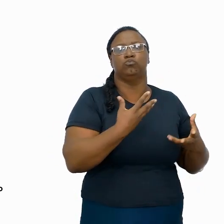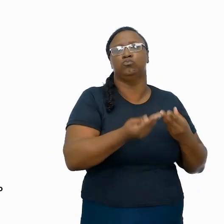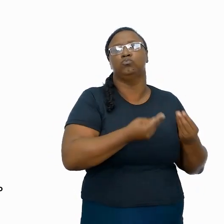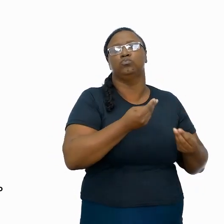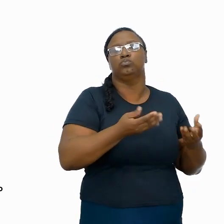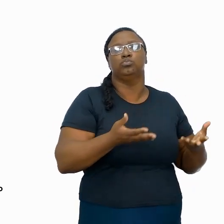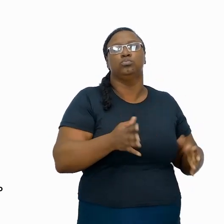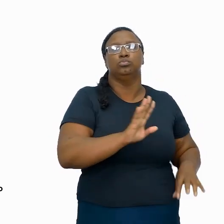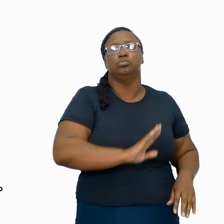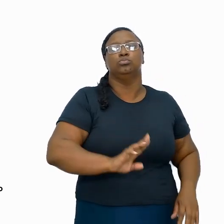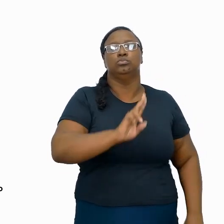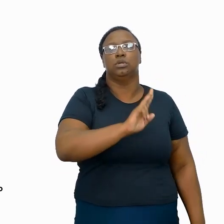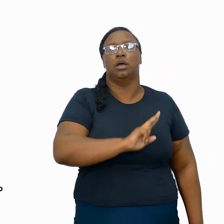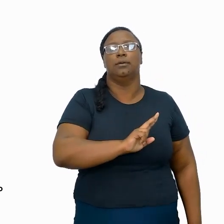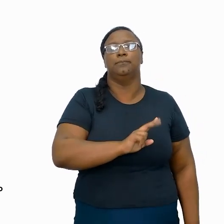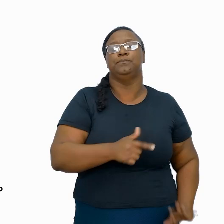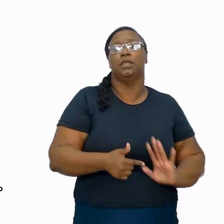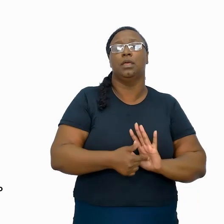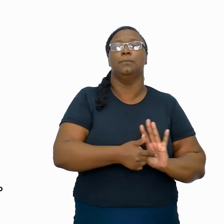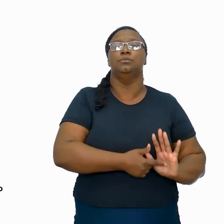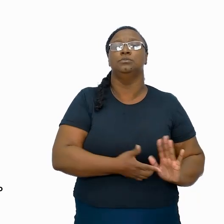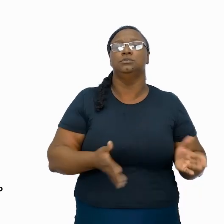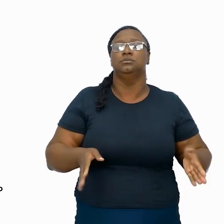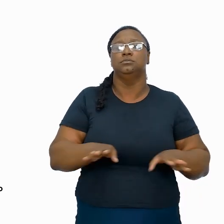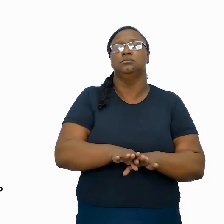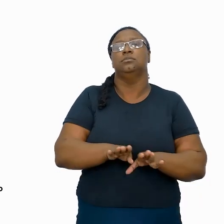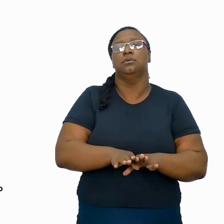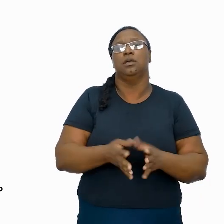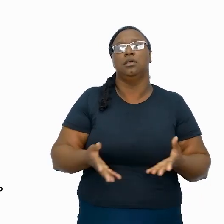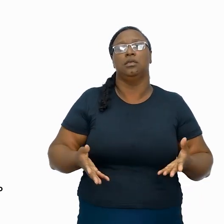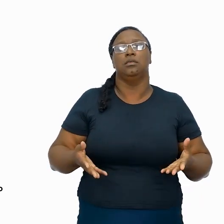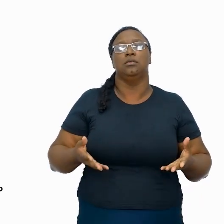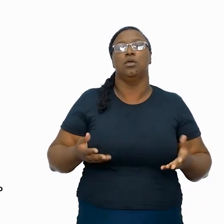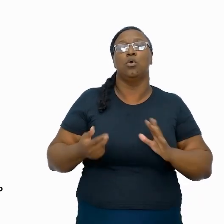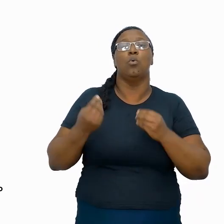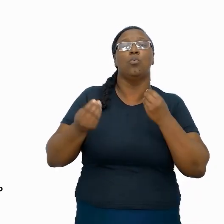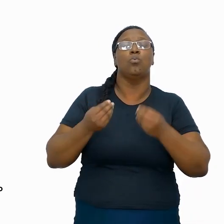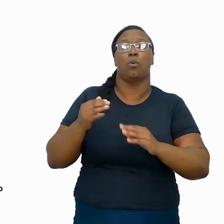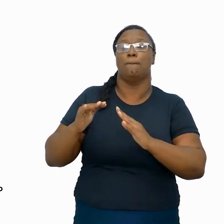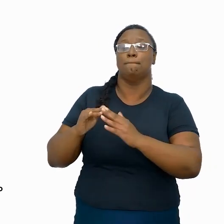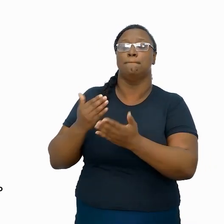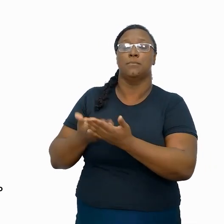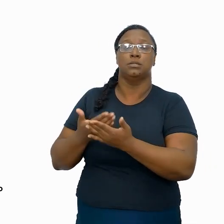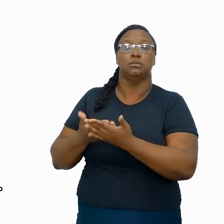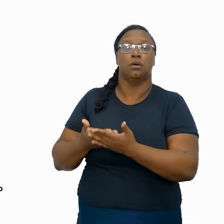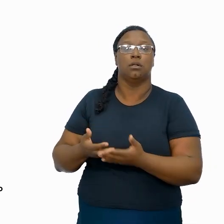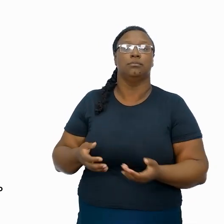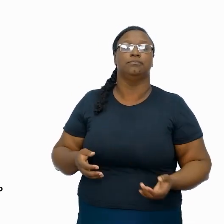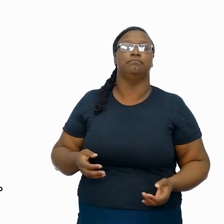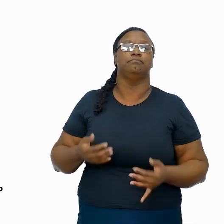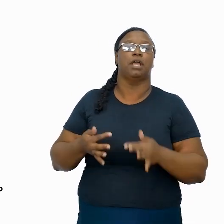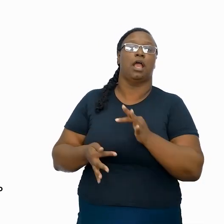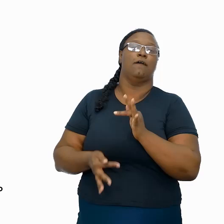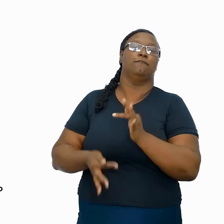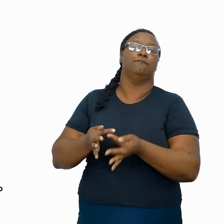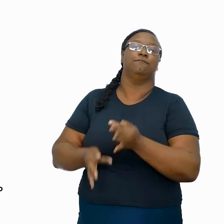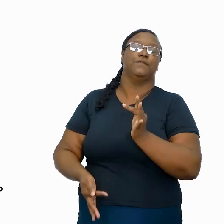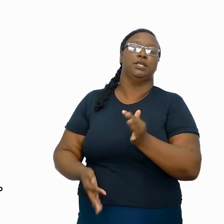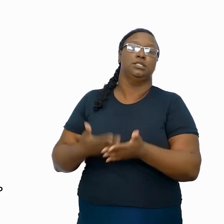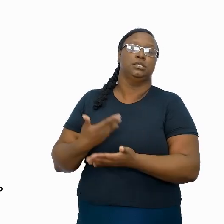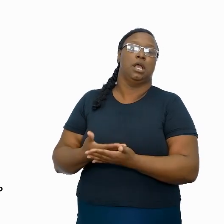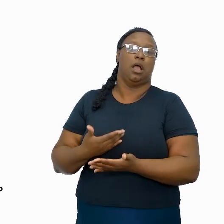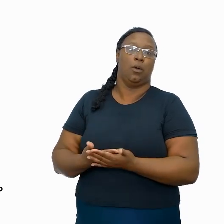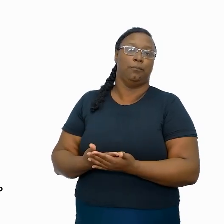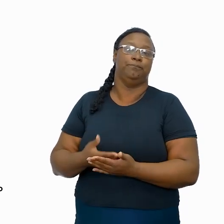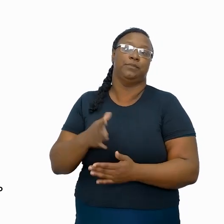e postar, né? Se você já está criando as evidências aí na sua escola, né, para as aulas de física e de toda a ciência da